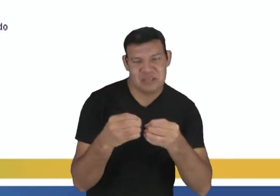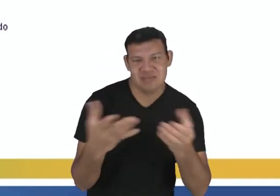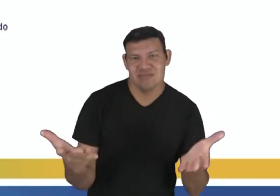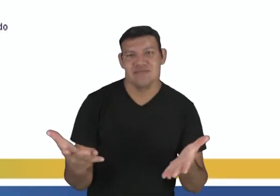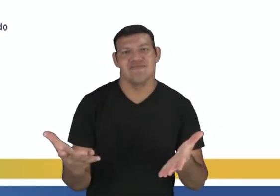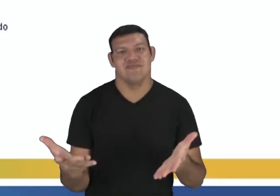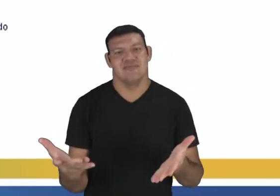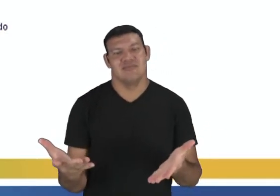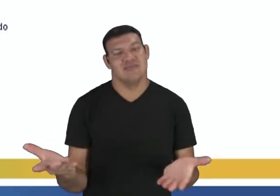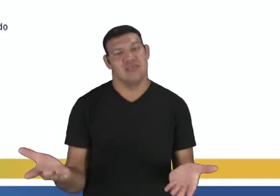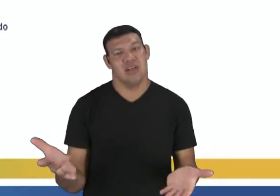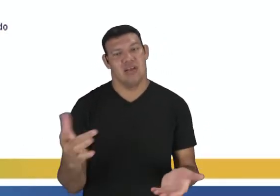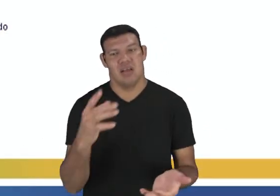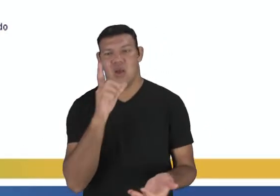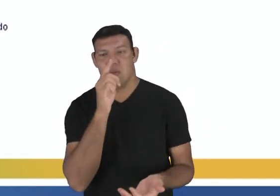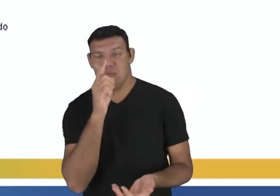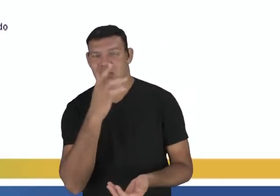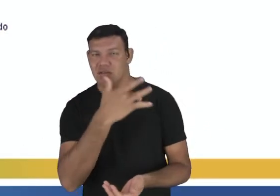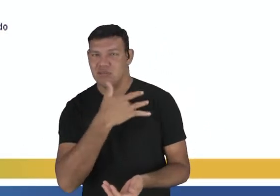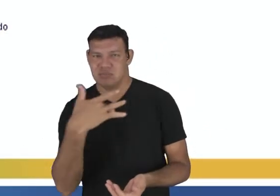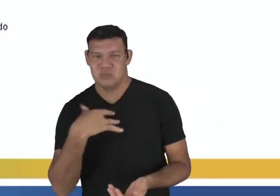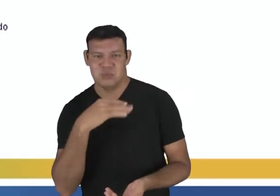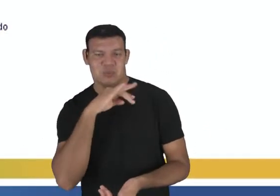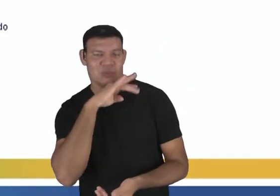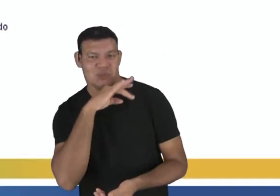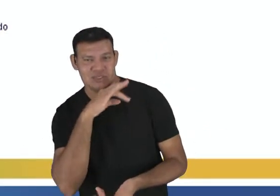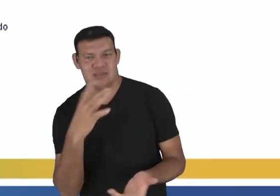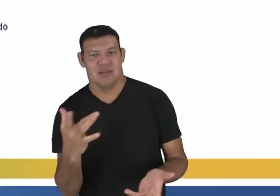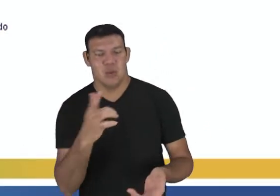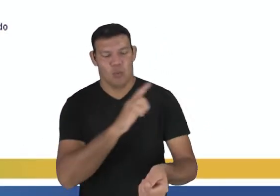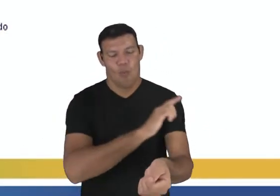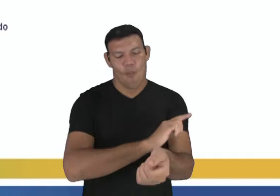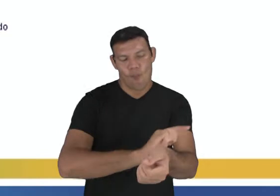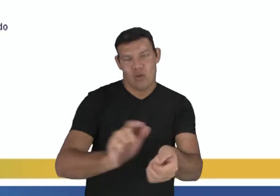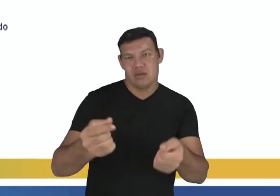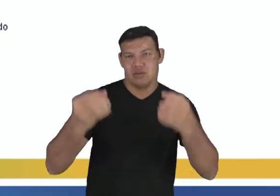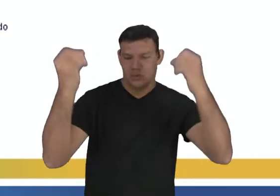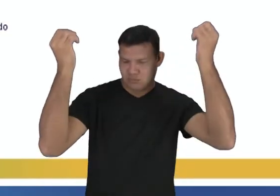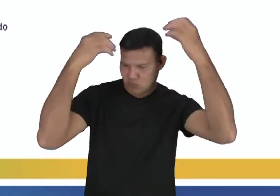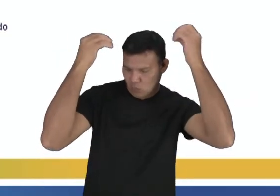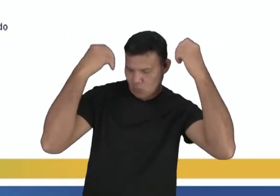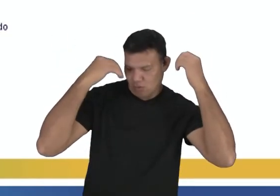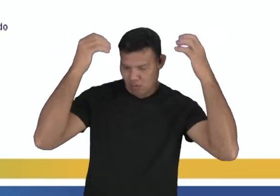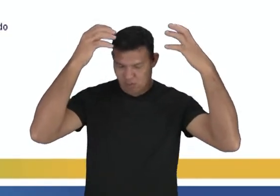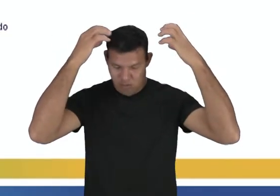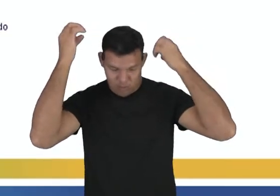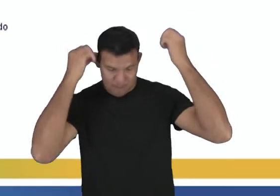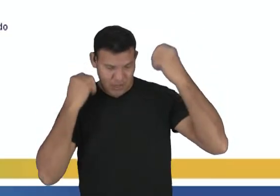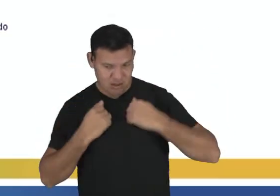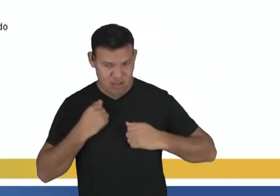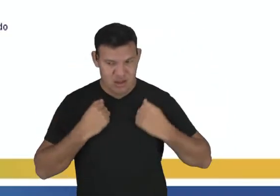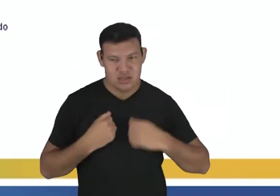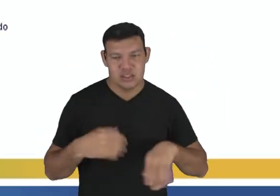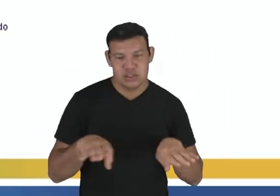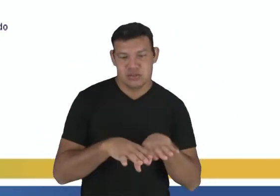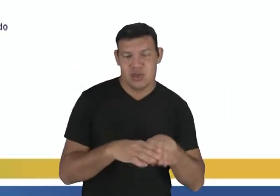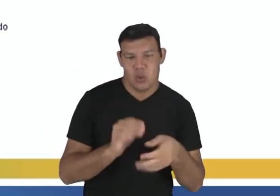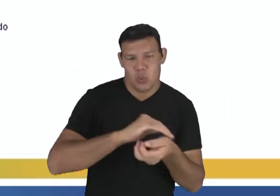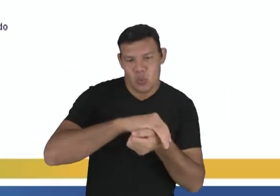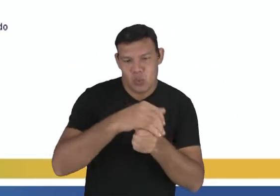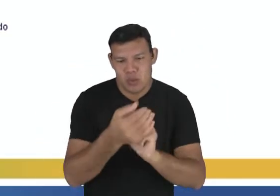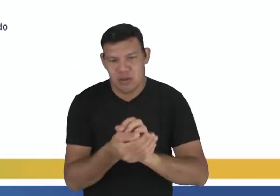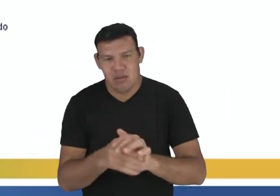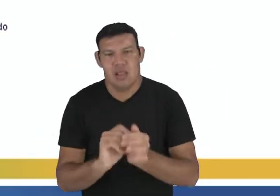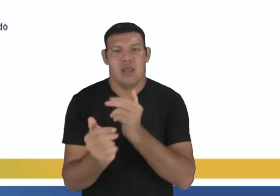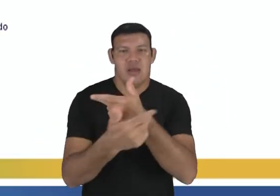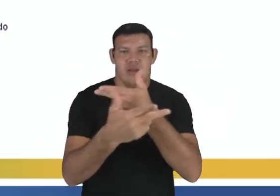uma água de boa qualidade. E aí elas utilizam para higiene pessoal, higiene dos alimentos, e acabam aí